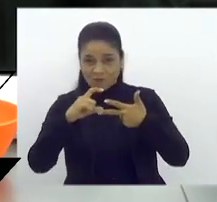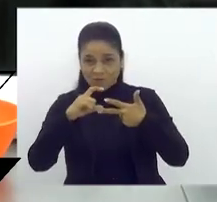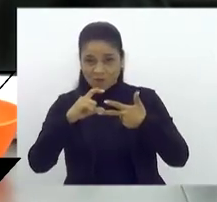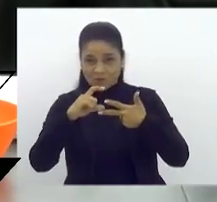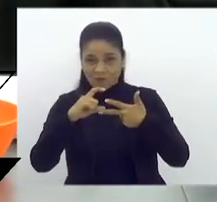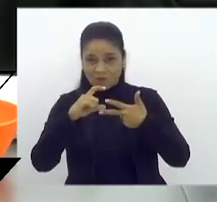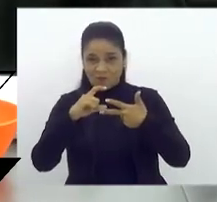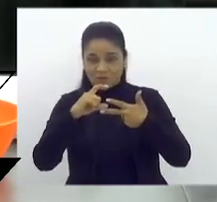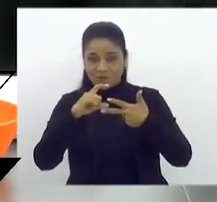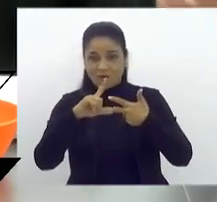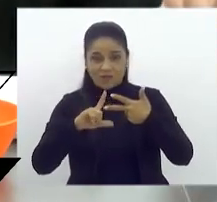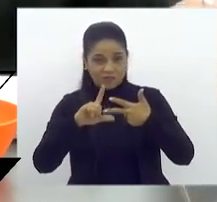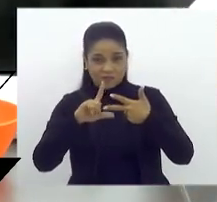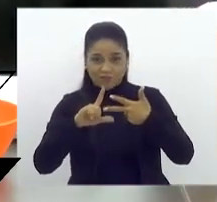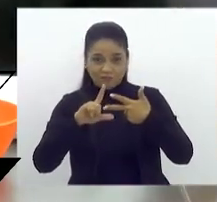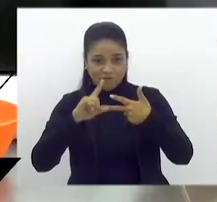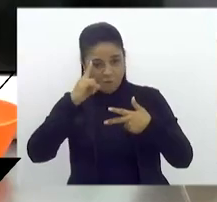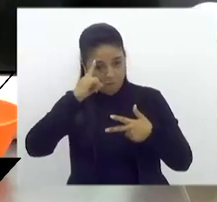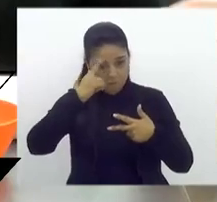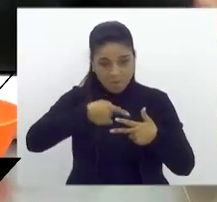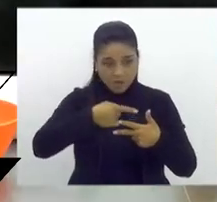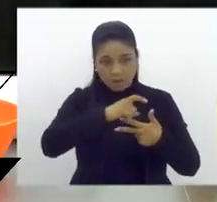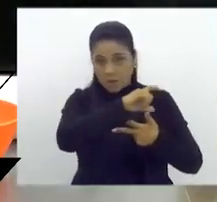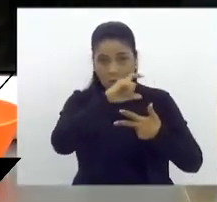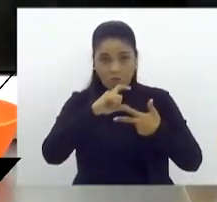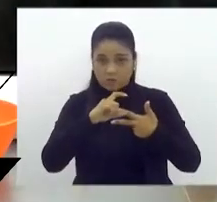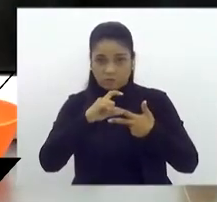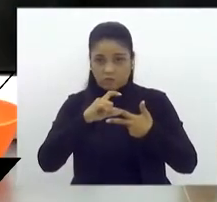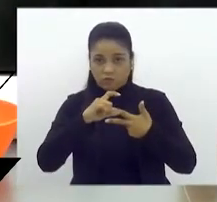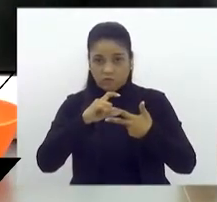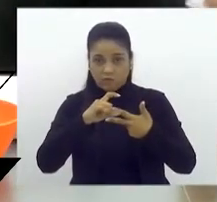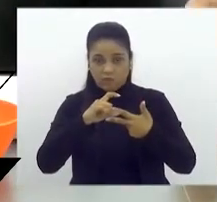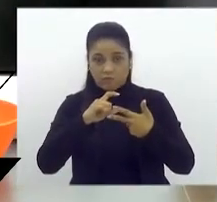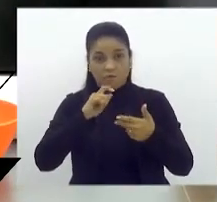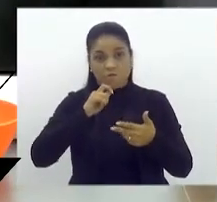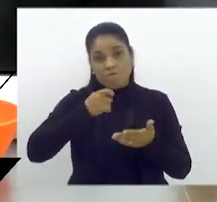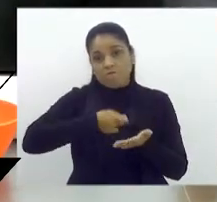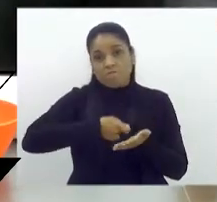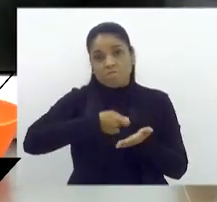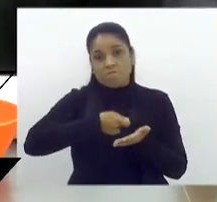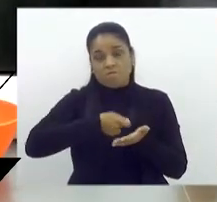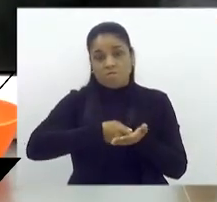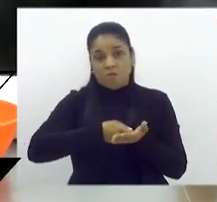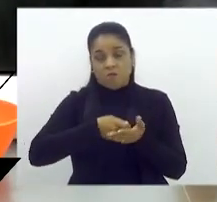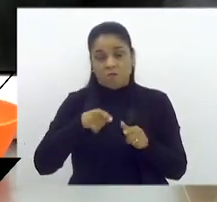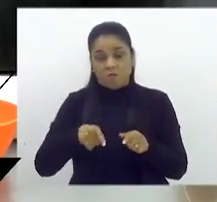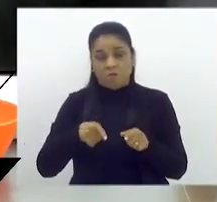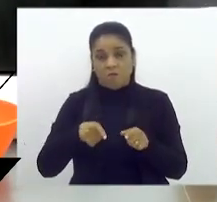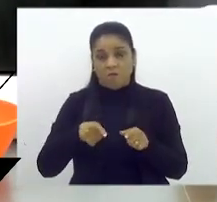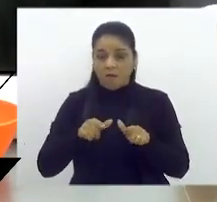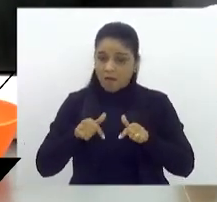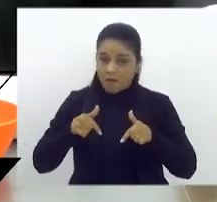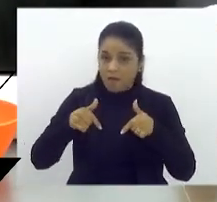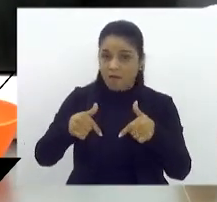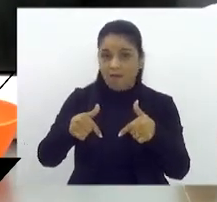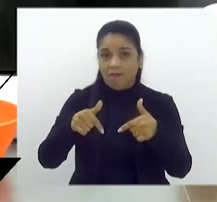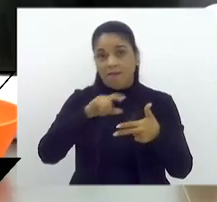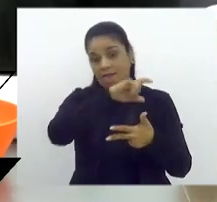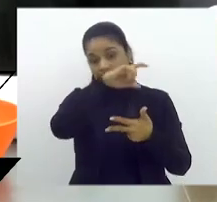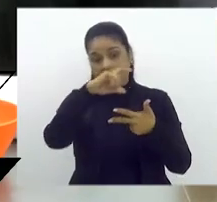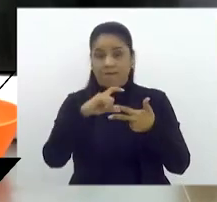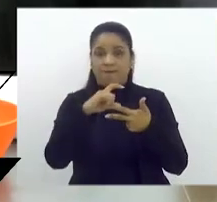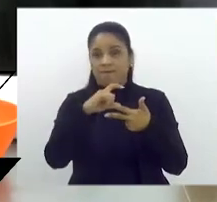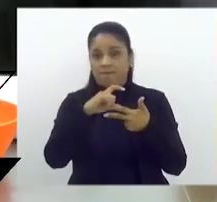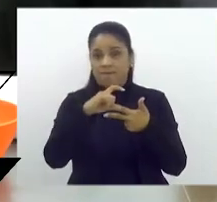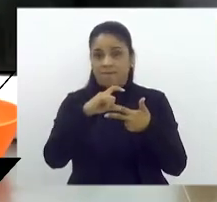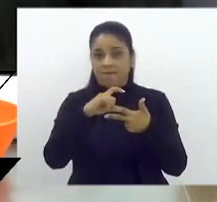determina ao Executivo que faça alguma coisa que a competência da iniciativa é dele e